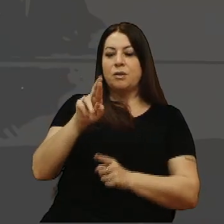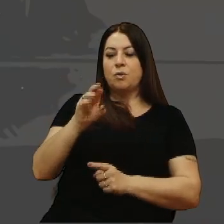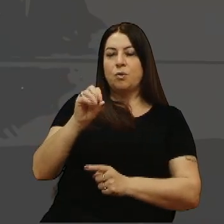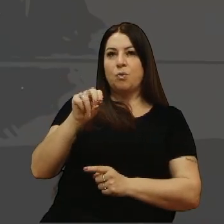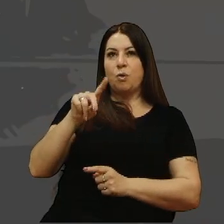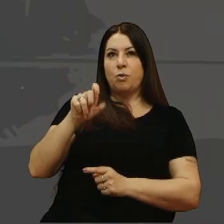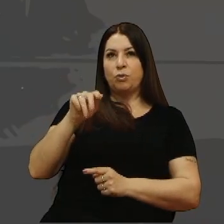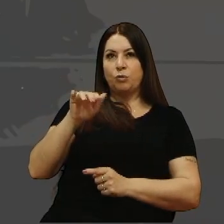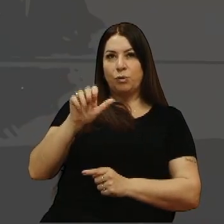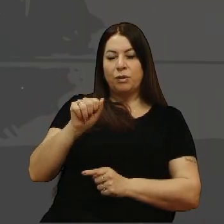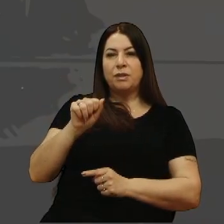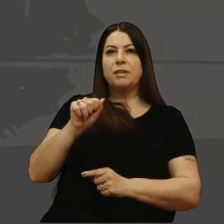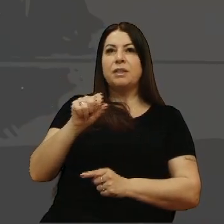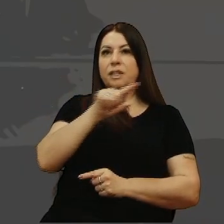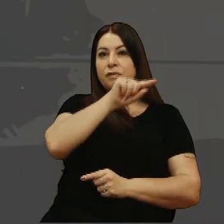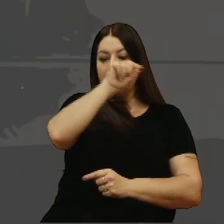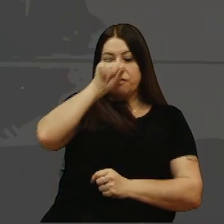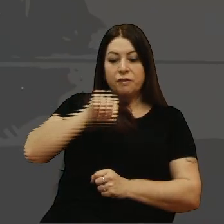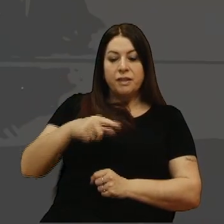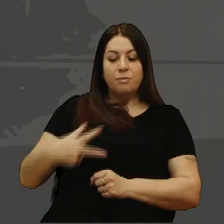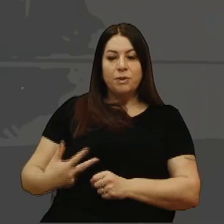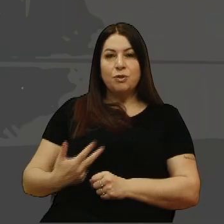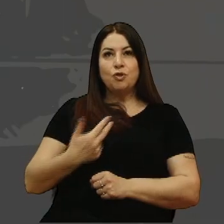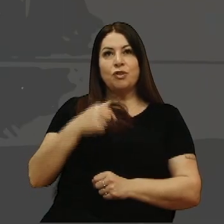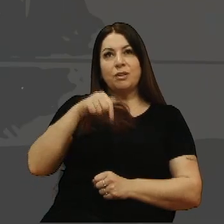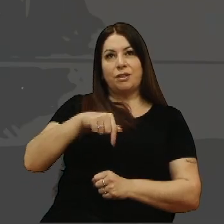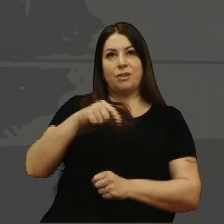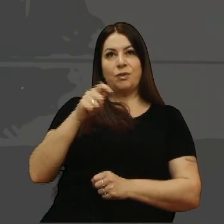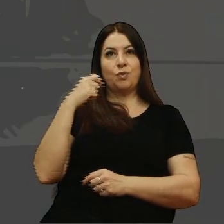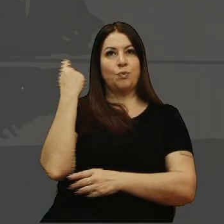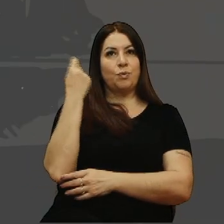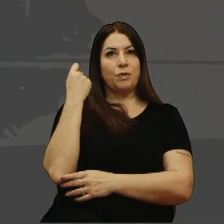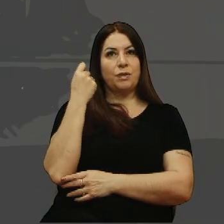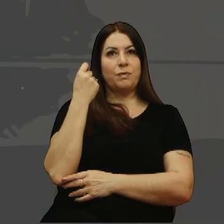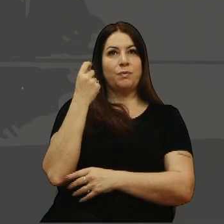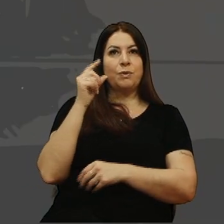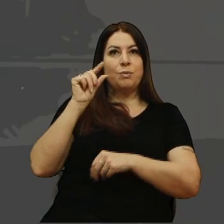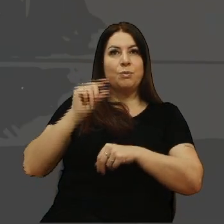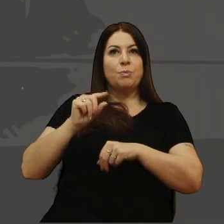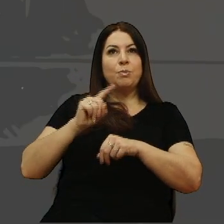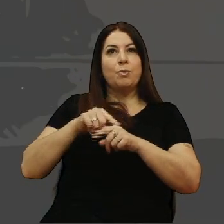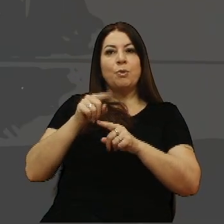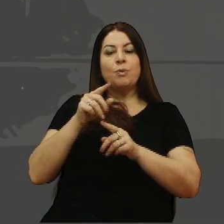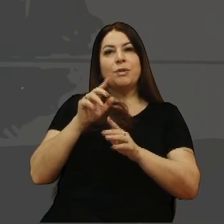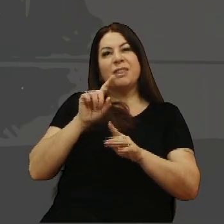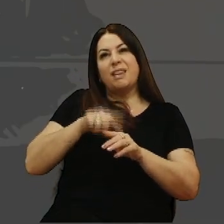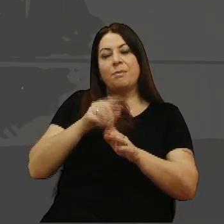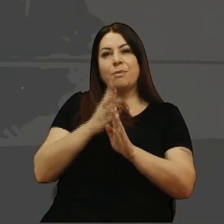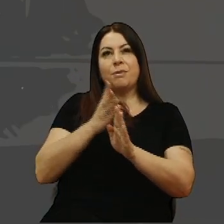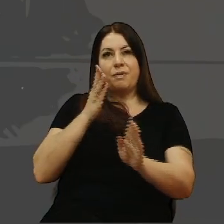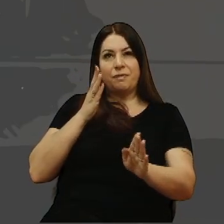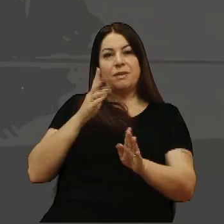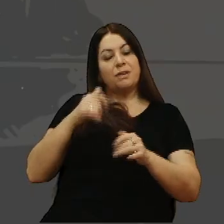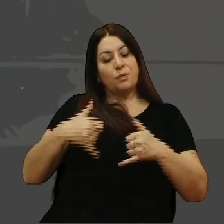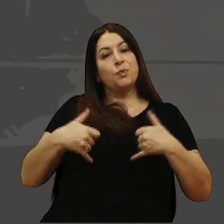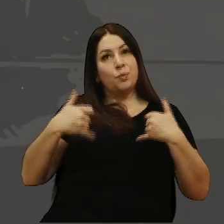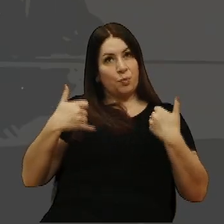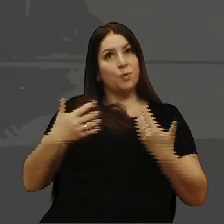que vem transplantar aqui no Rio Grande do Sul e fica um pouco tempo na fila. Isso não é um